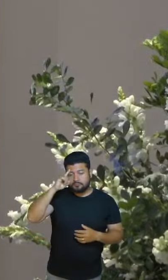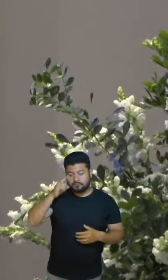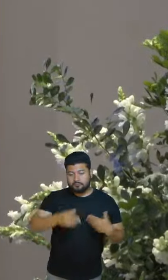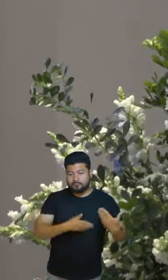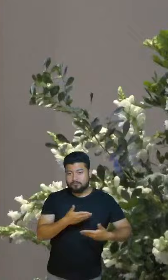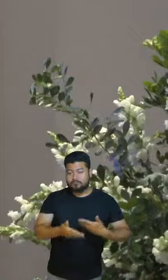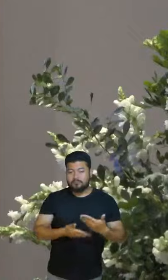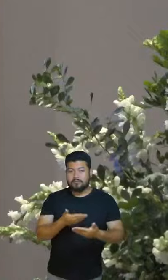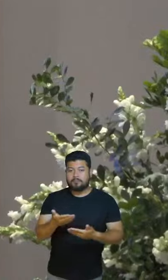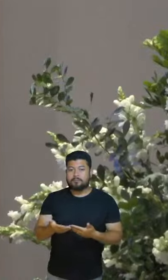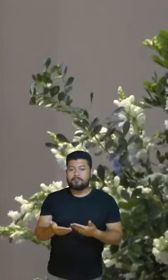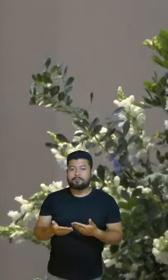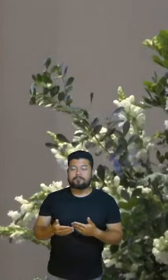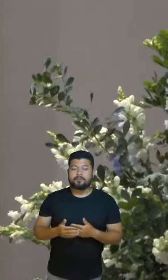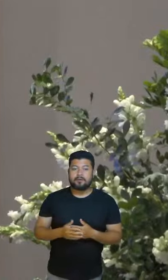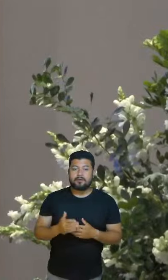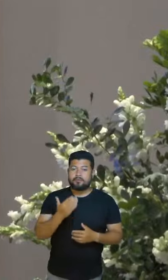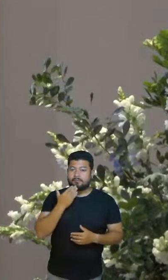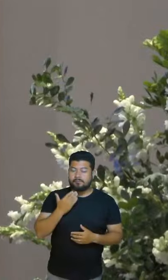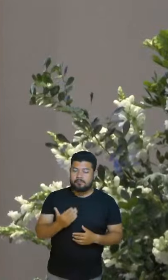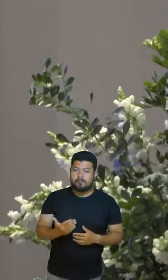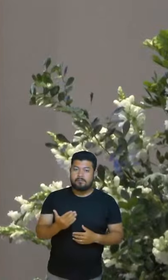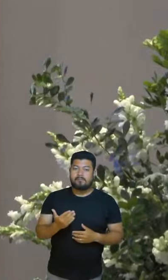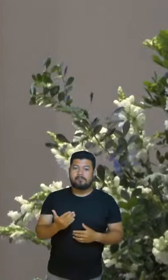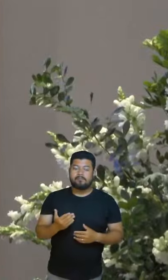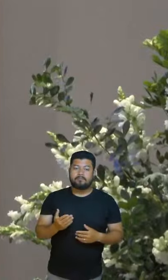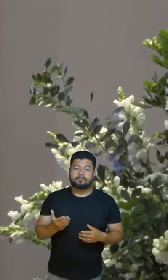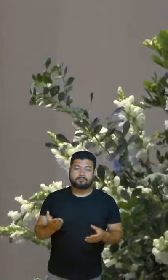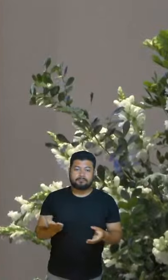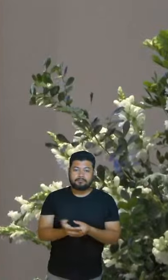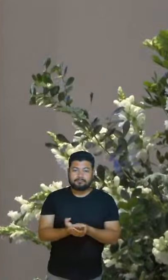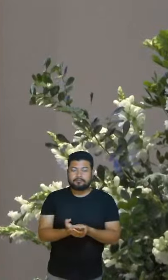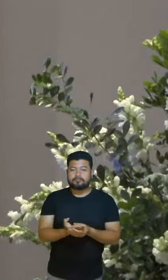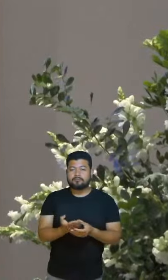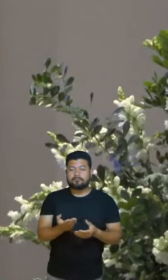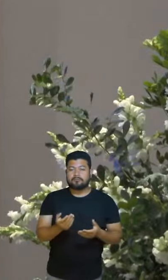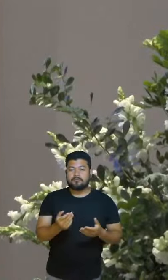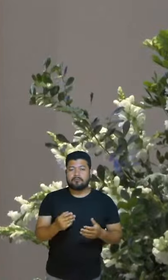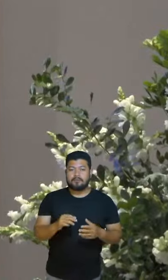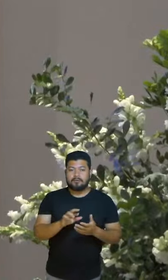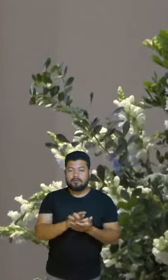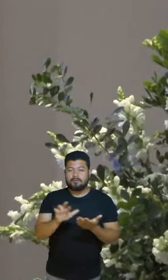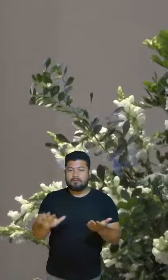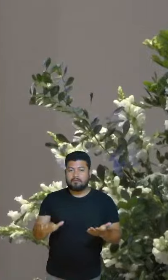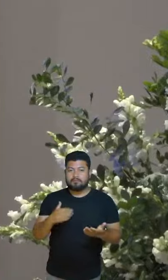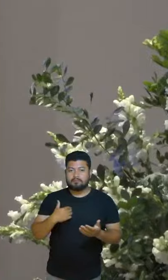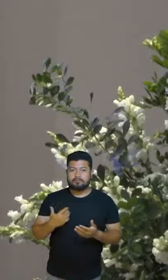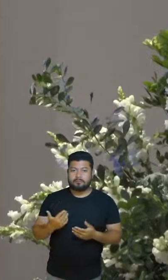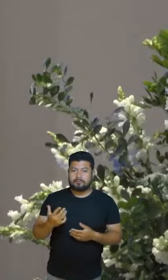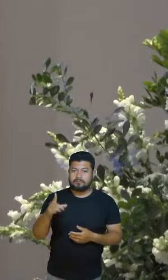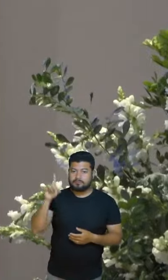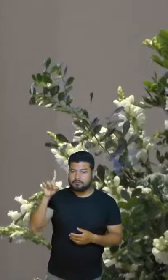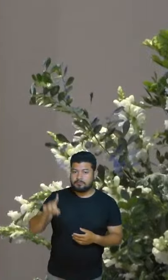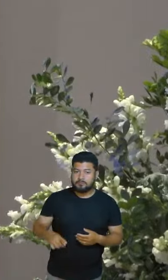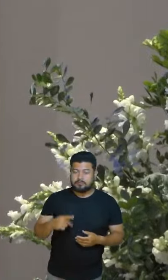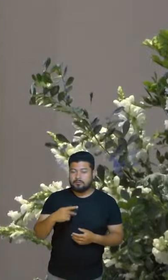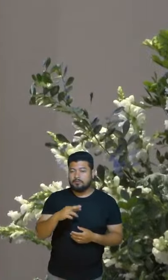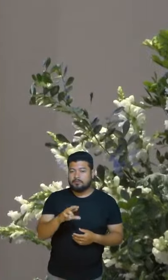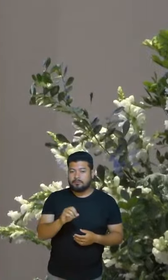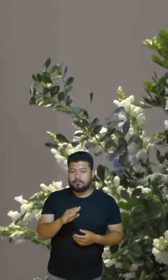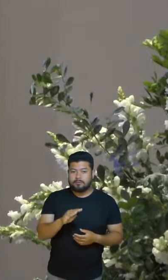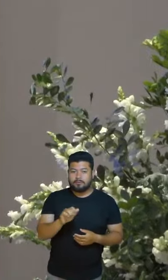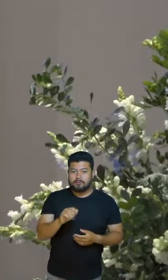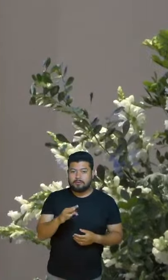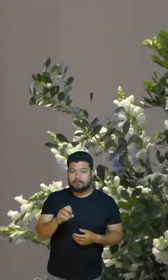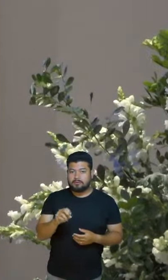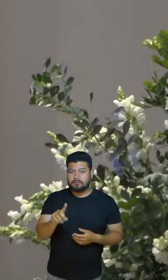das das demandas das das né das demandas individuais a o direito probatório por isso que eu escolho sempre esse tema